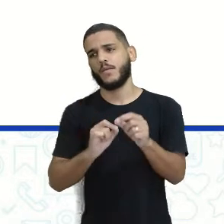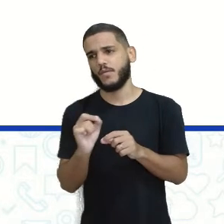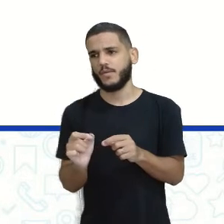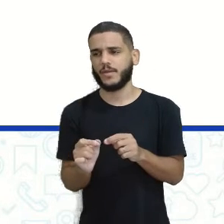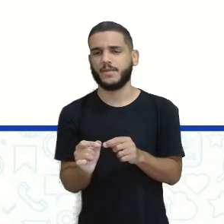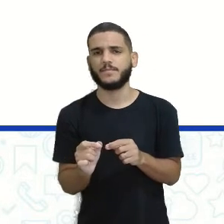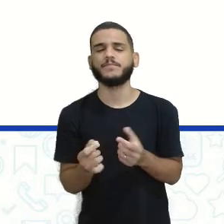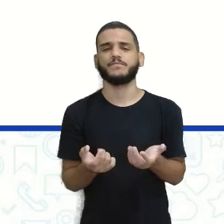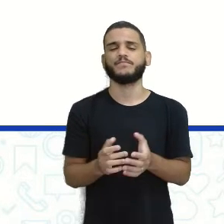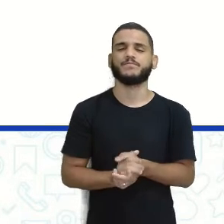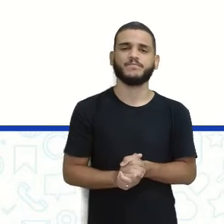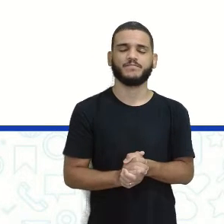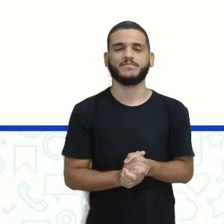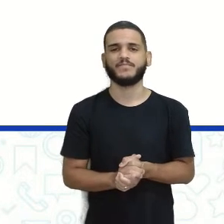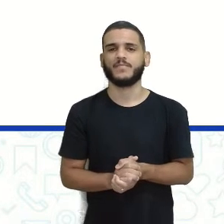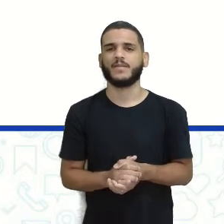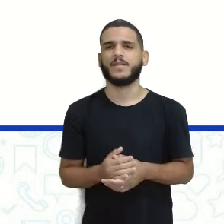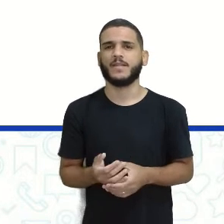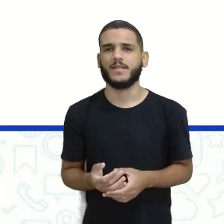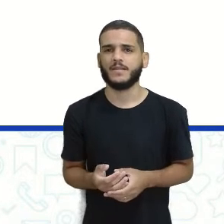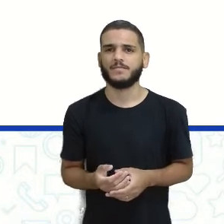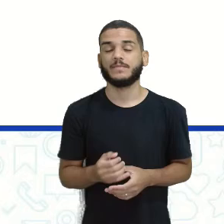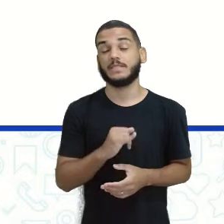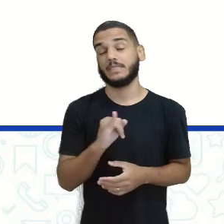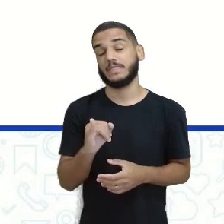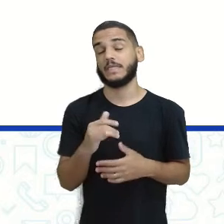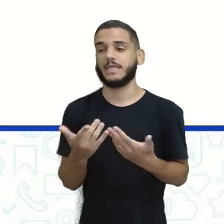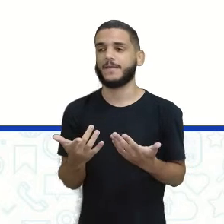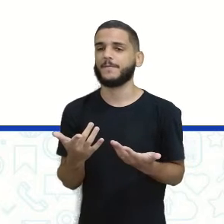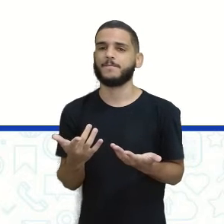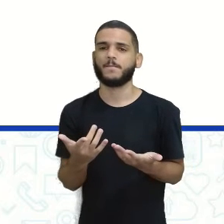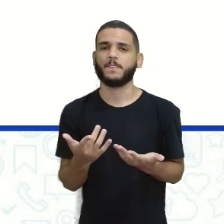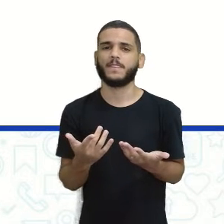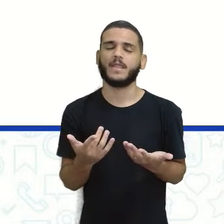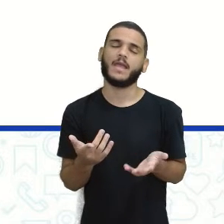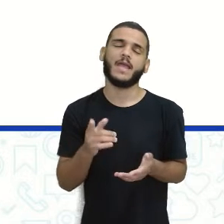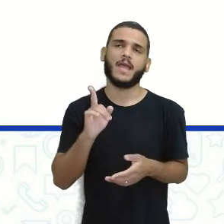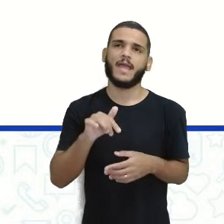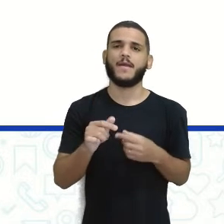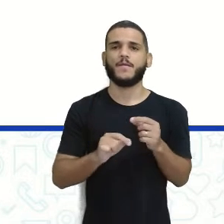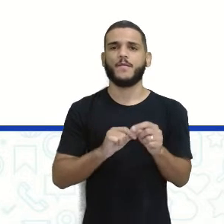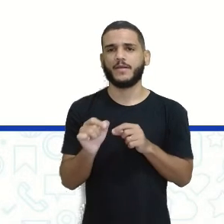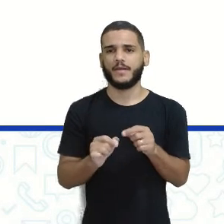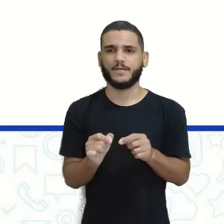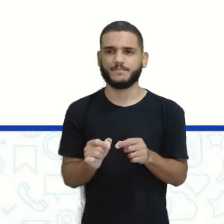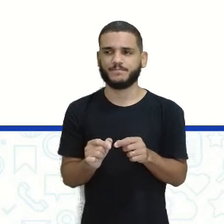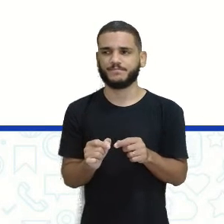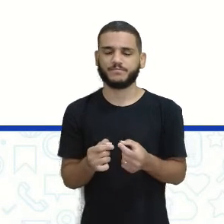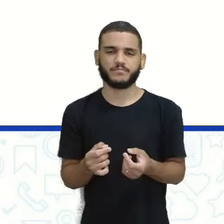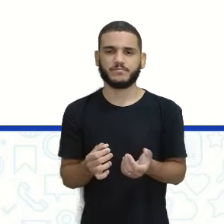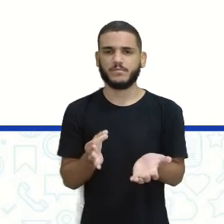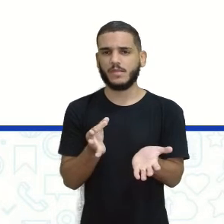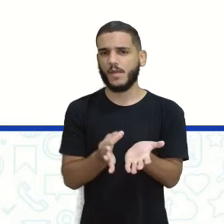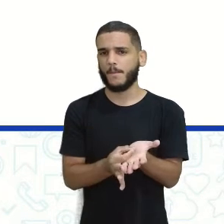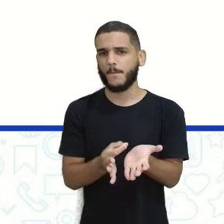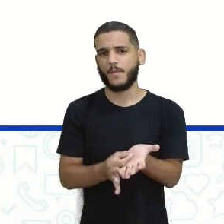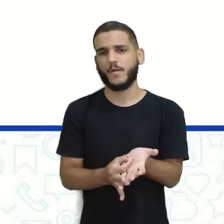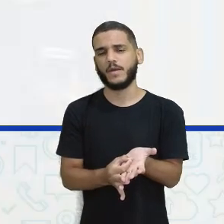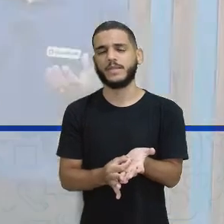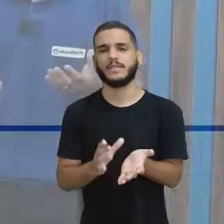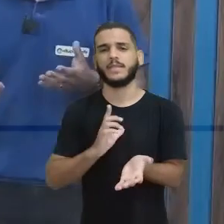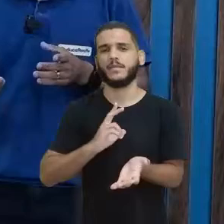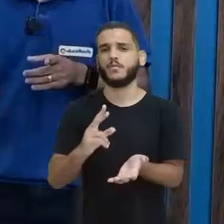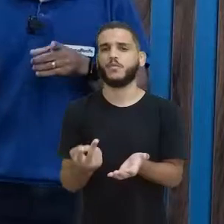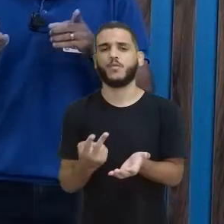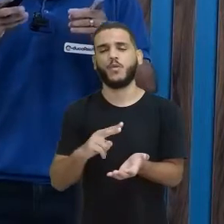coroa. Cara, coroa. A não ser que a moeda seja uma moeda viciada. Ricardo, que danada é moeda viciada? É aquela